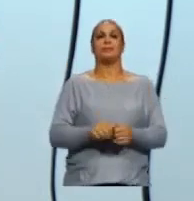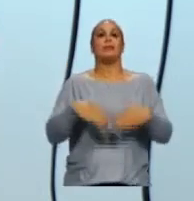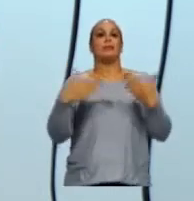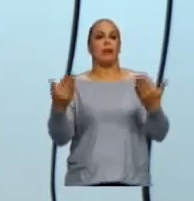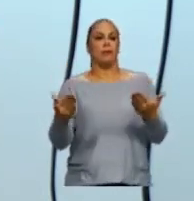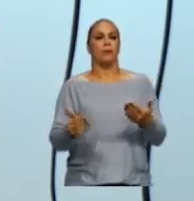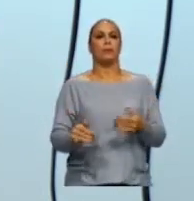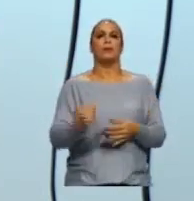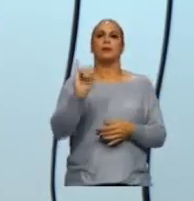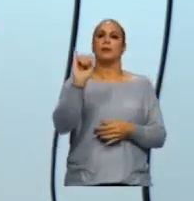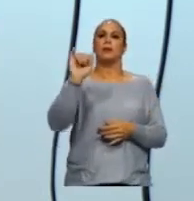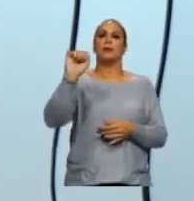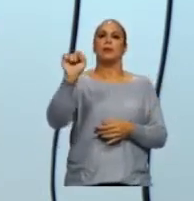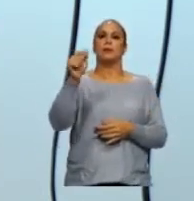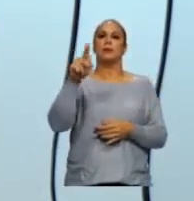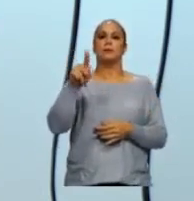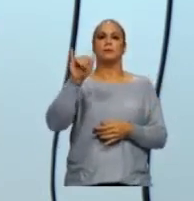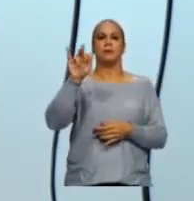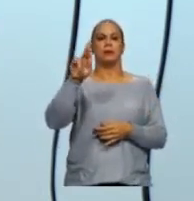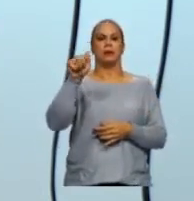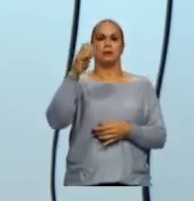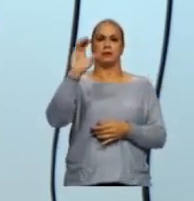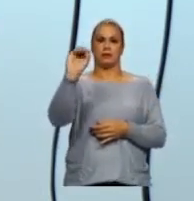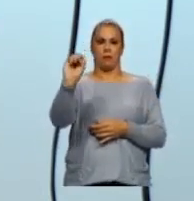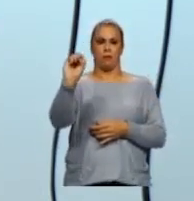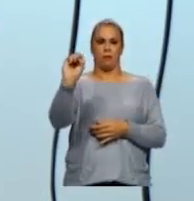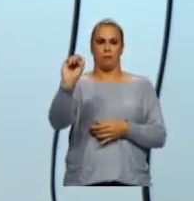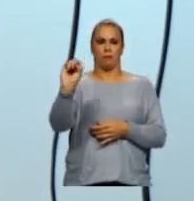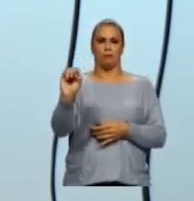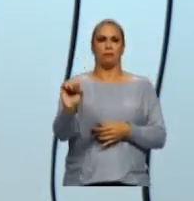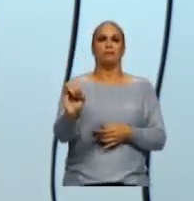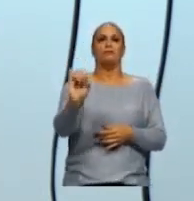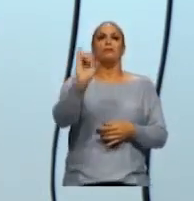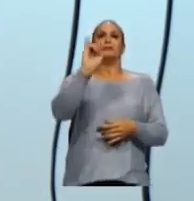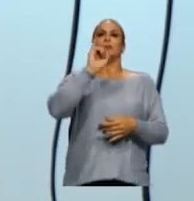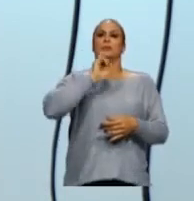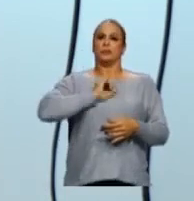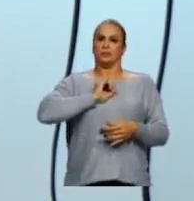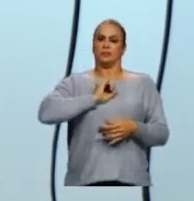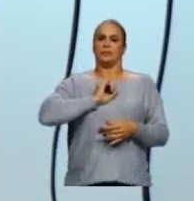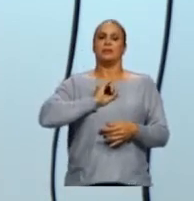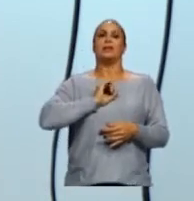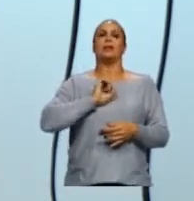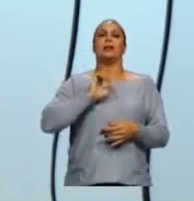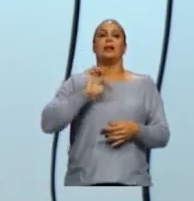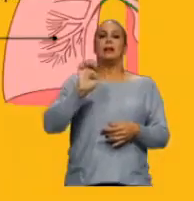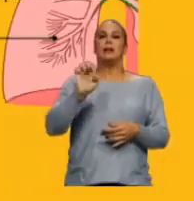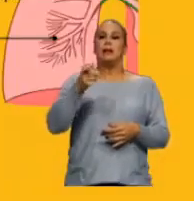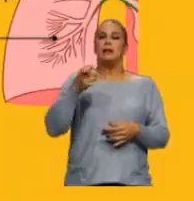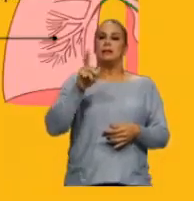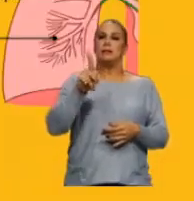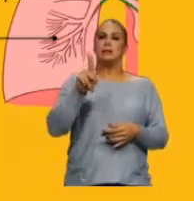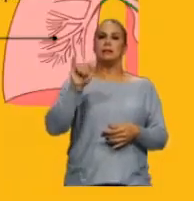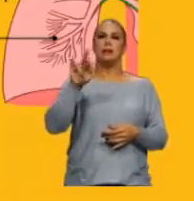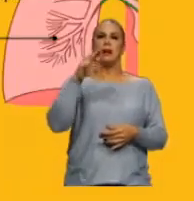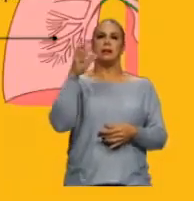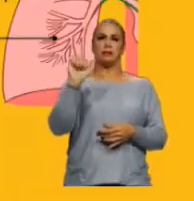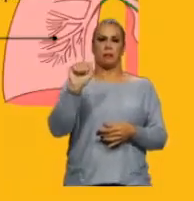ar até os pulmões, e a expiração é a saída de ar dos pulmões. O